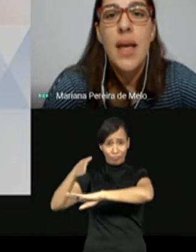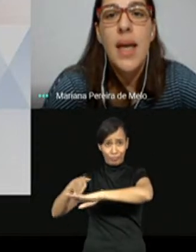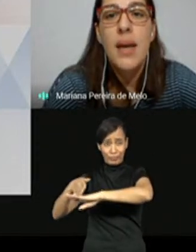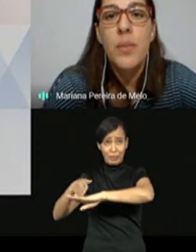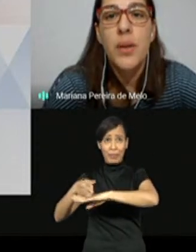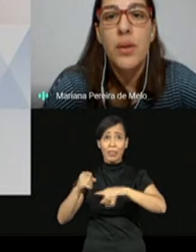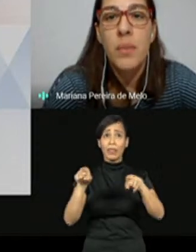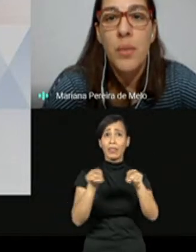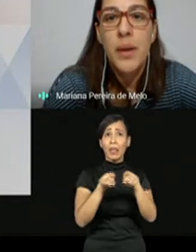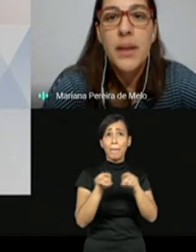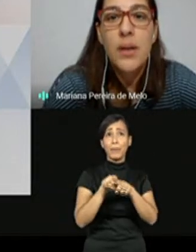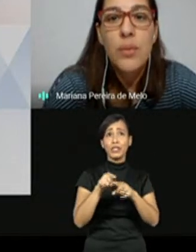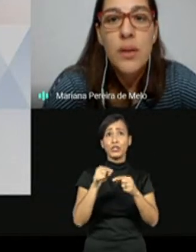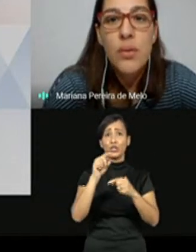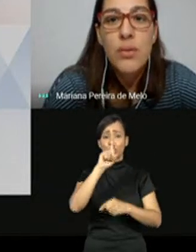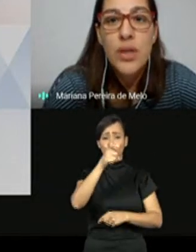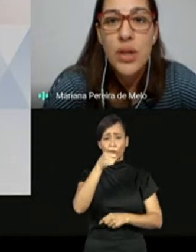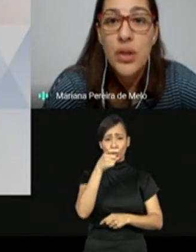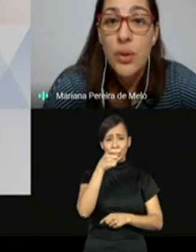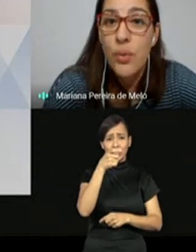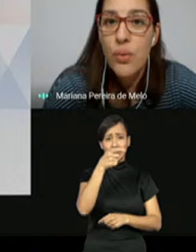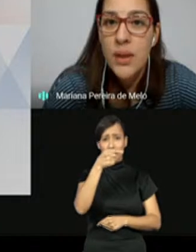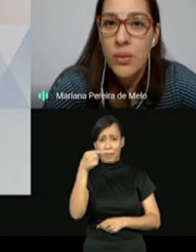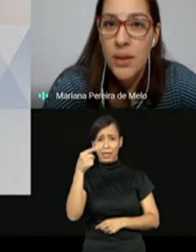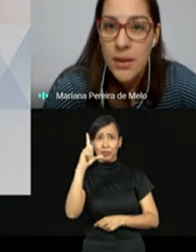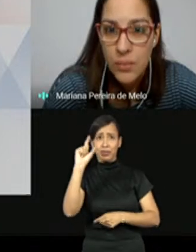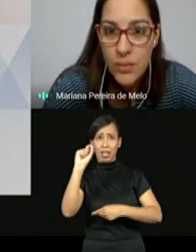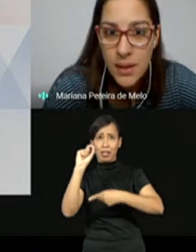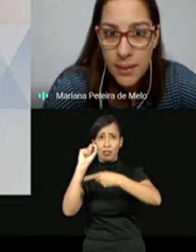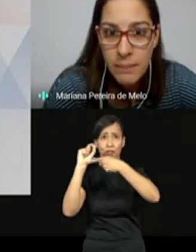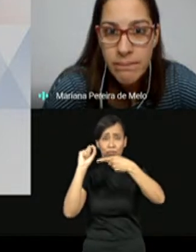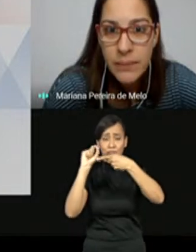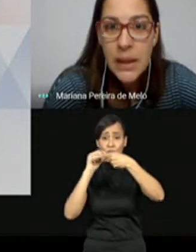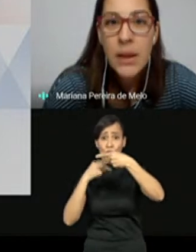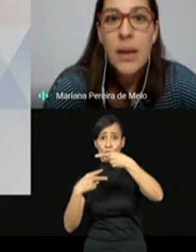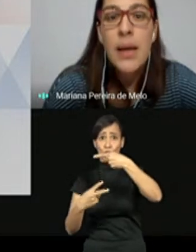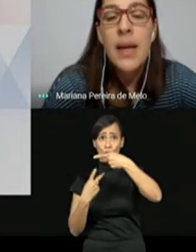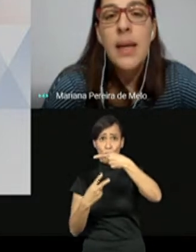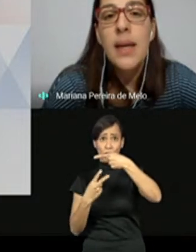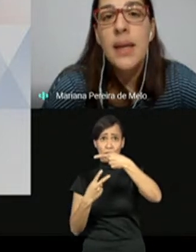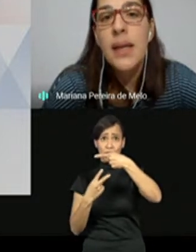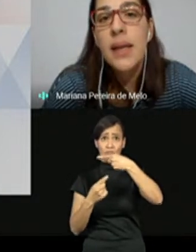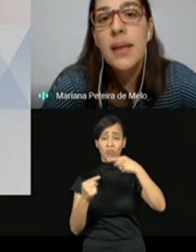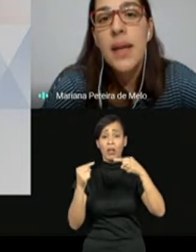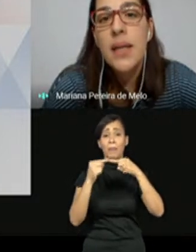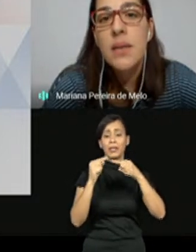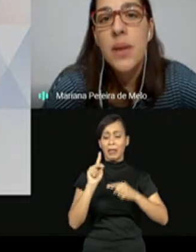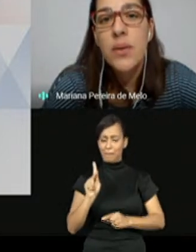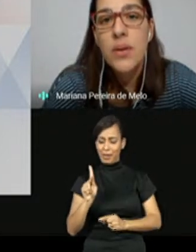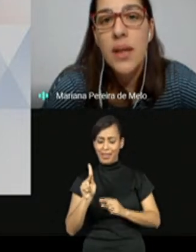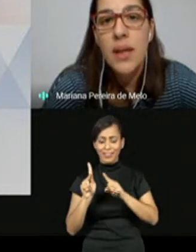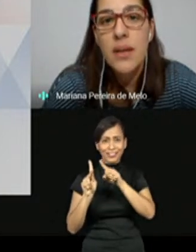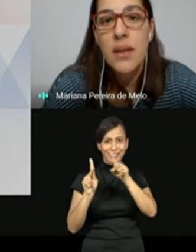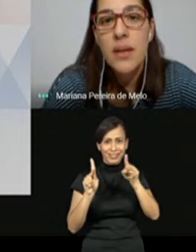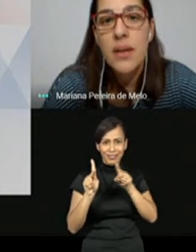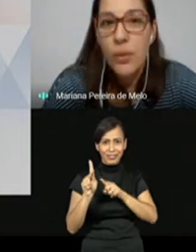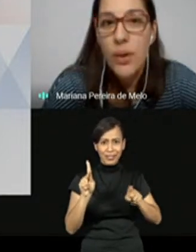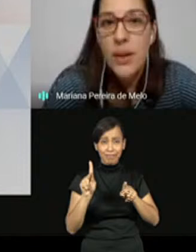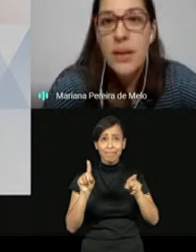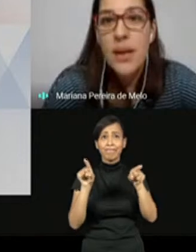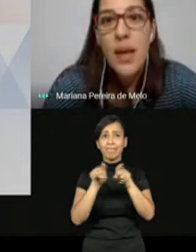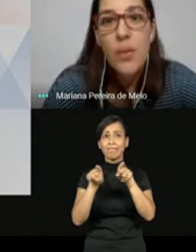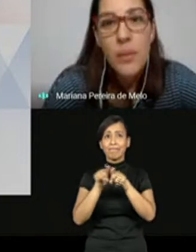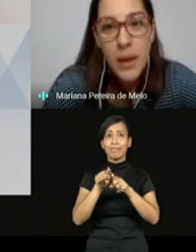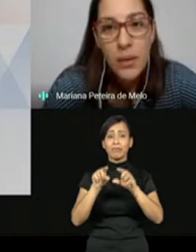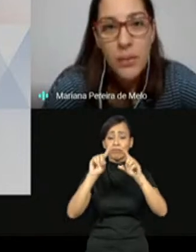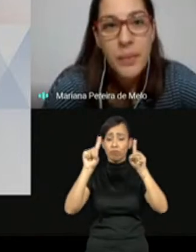10 é uma normal padrão, onde a gente usa a notação z, né? E aqui, 13 menos 10 por